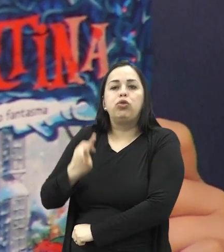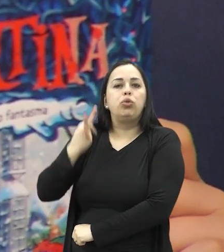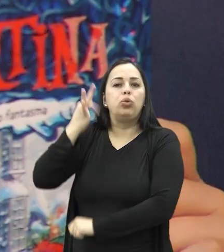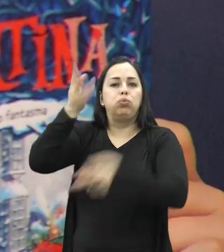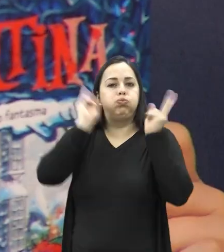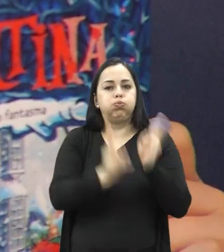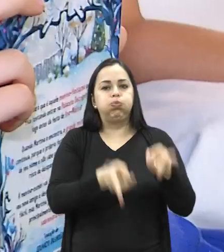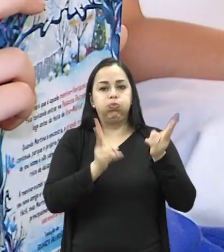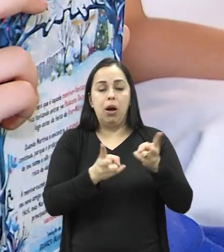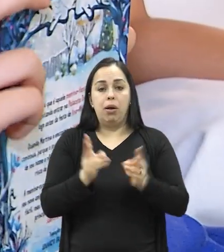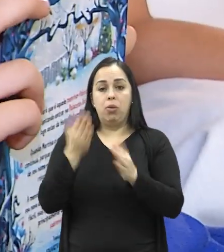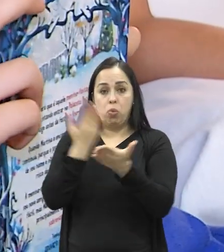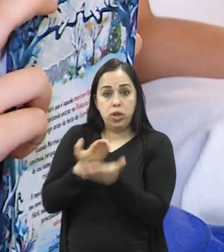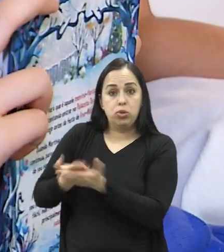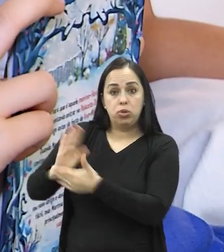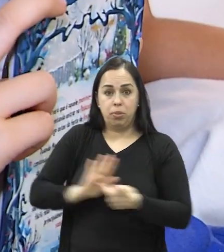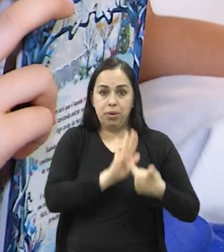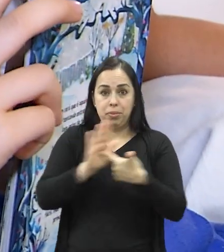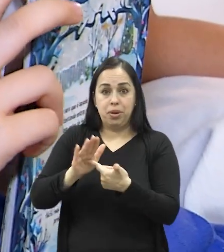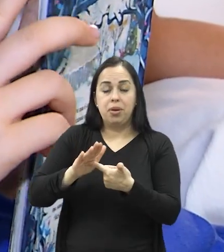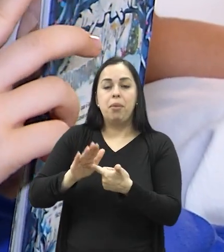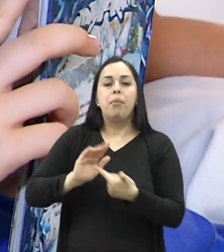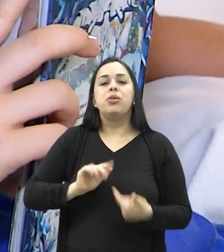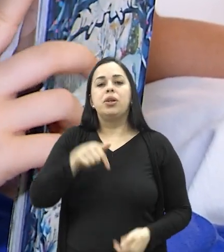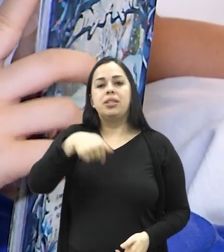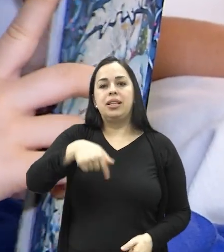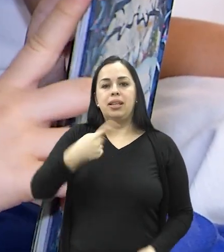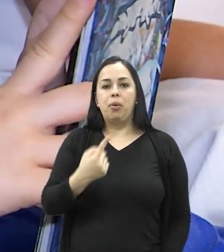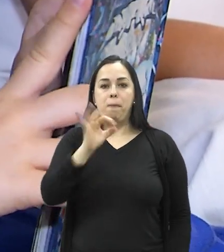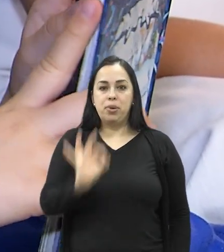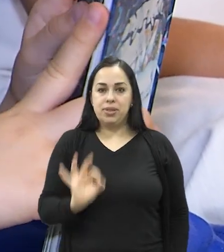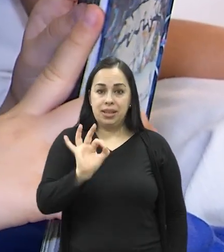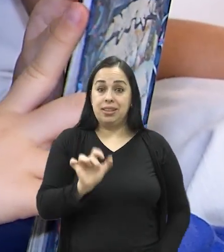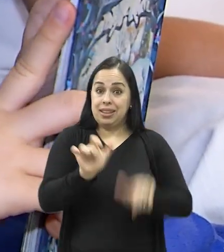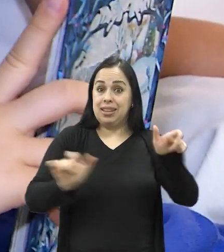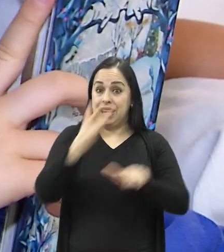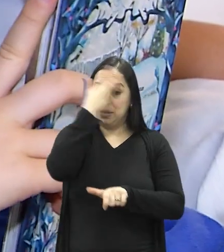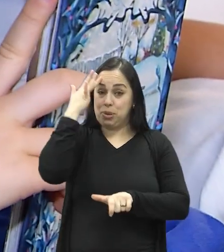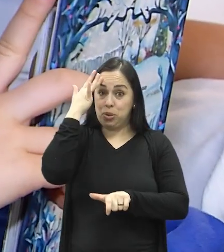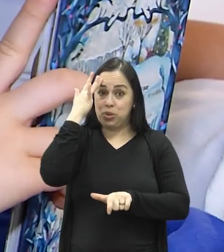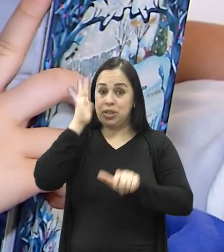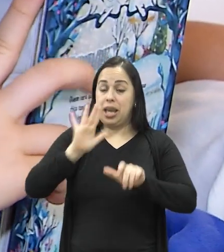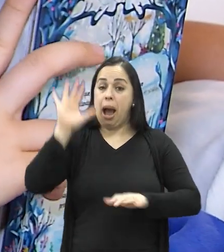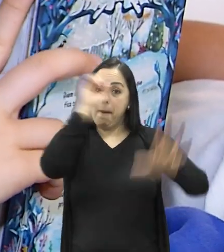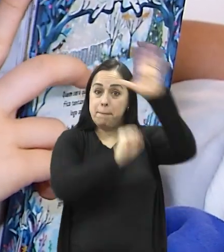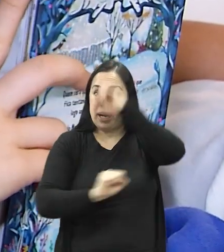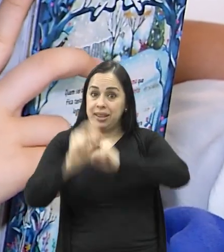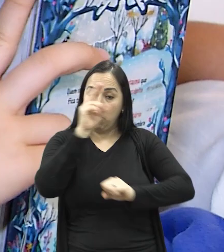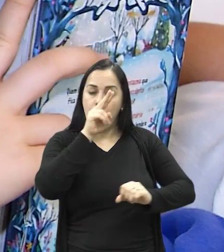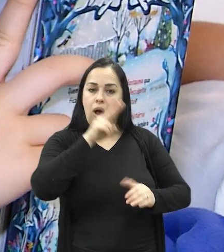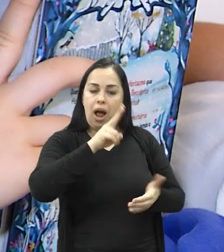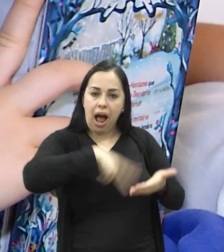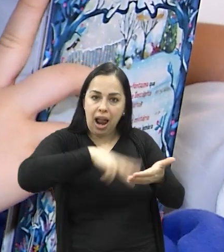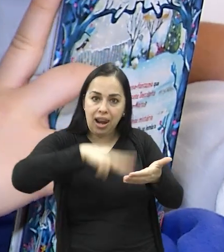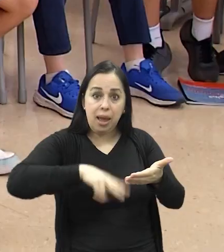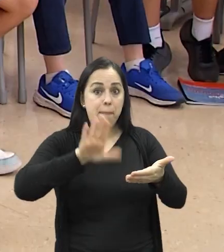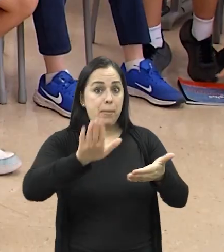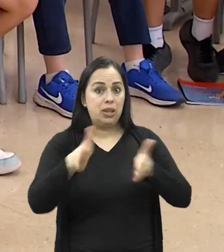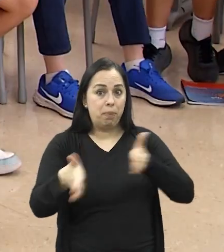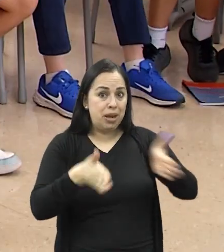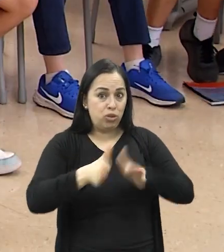próximas gerações. Um estudo mostrou que 71% das pessoas que foram estimuladas a ler quando